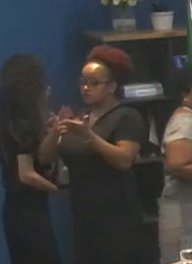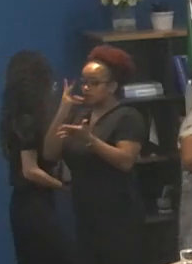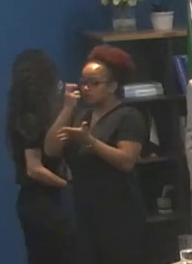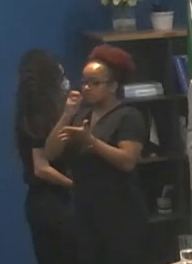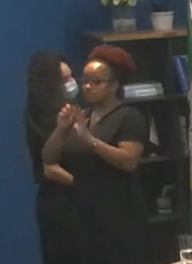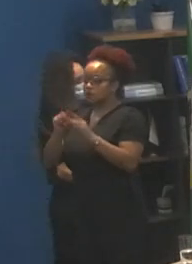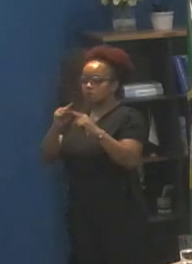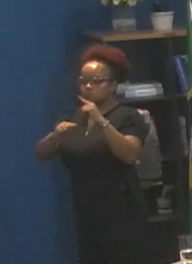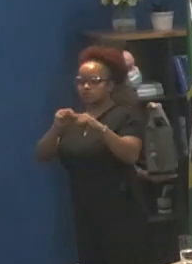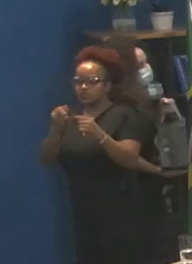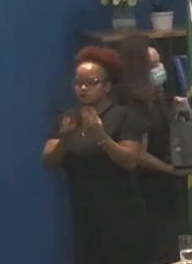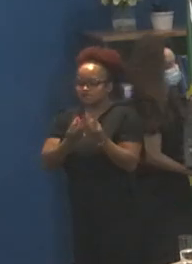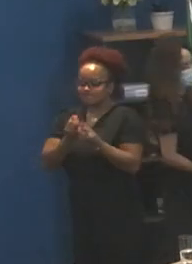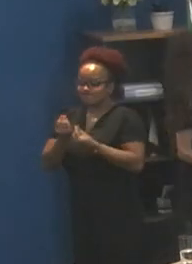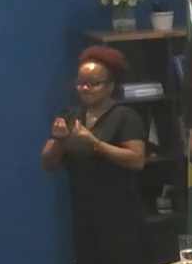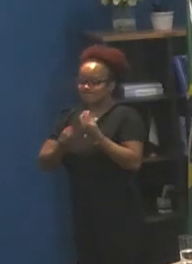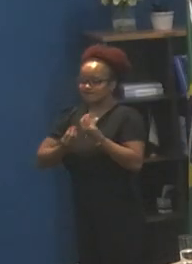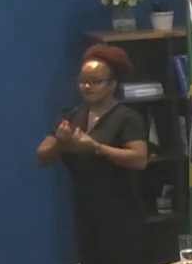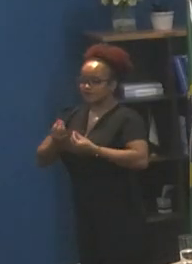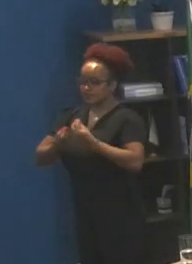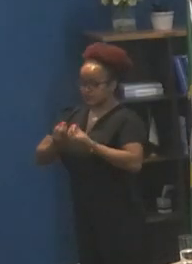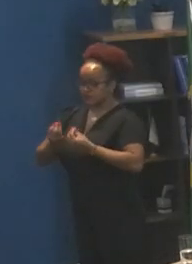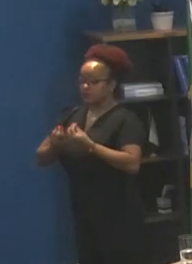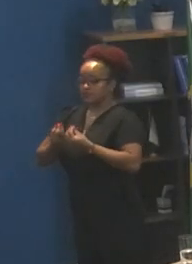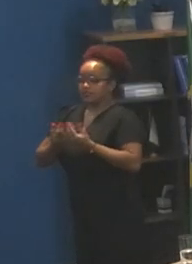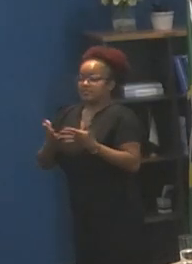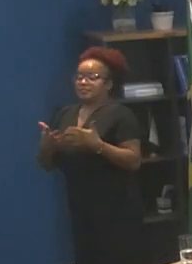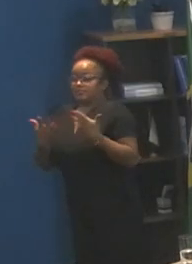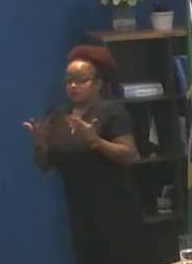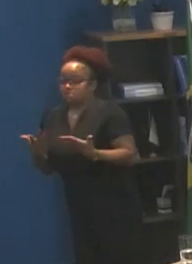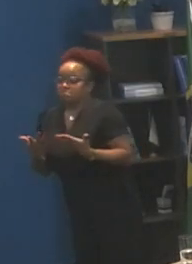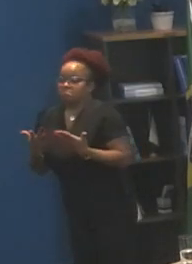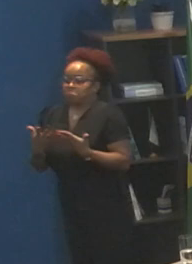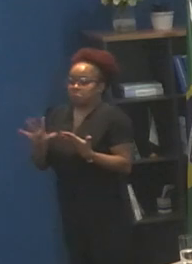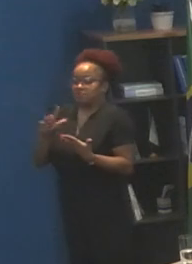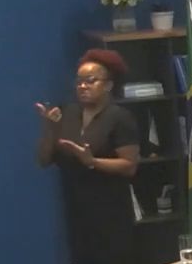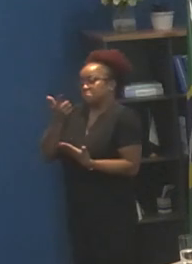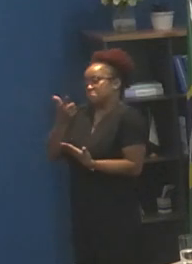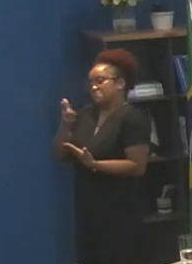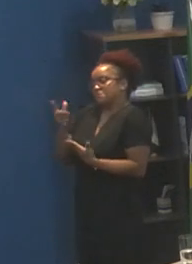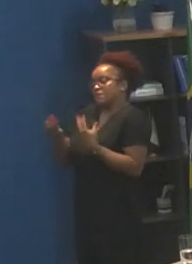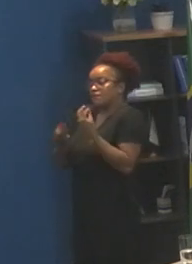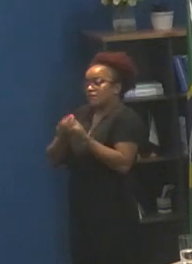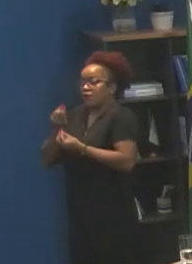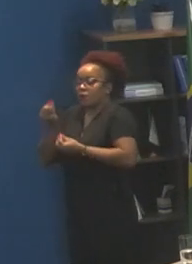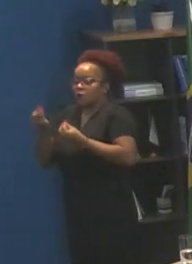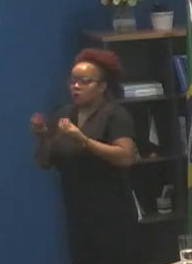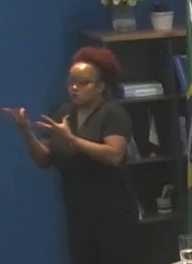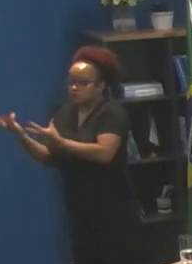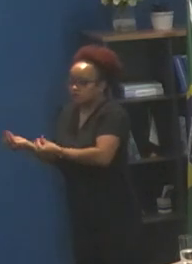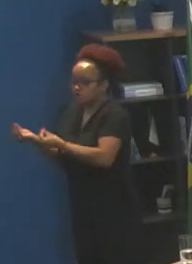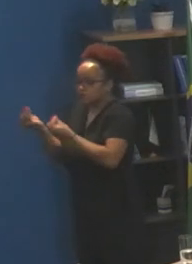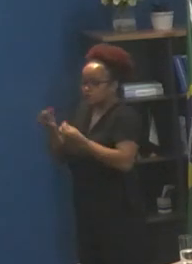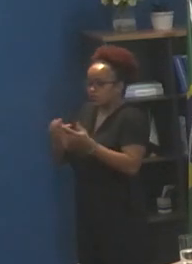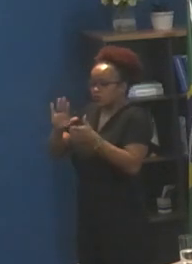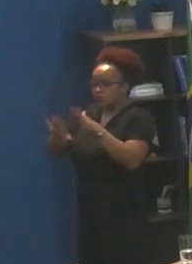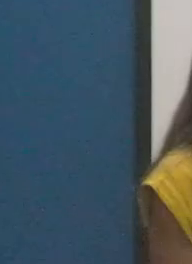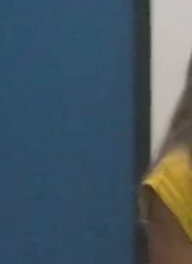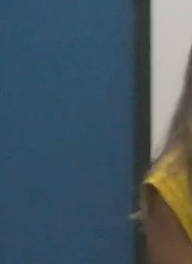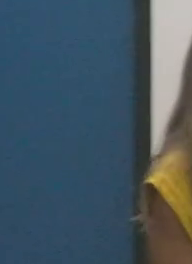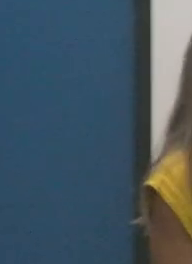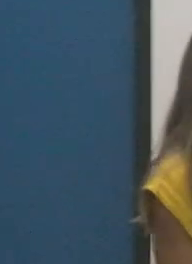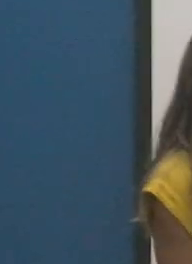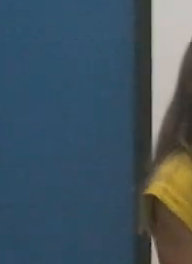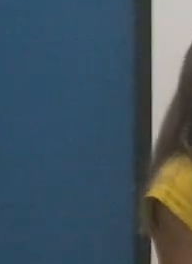material extremamente sensível. Então, a gente não teve como trazer assim, uma quantidade